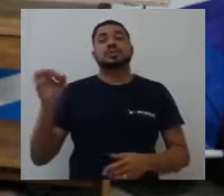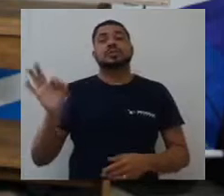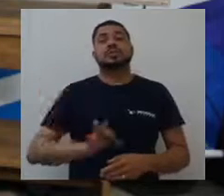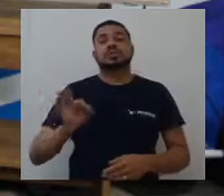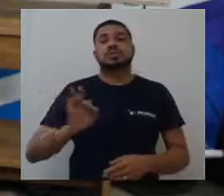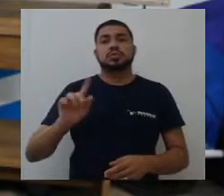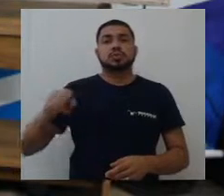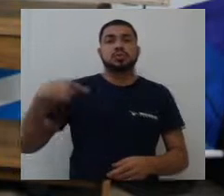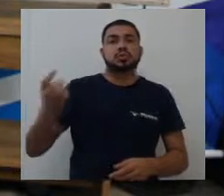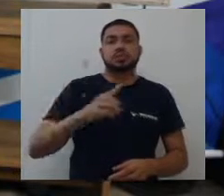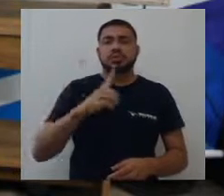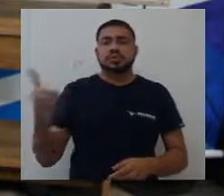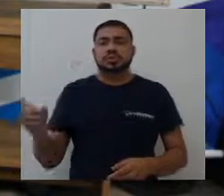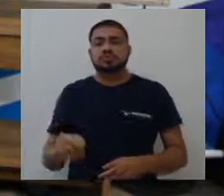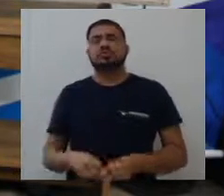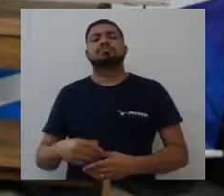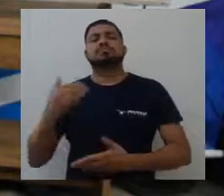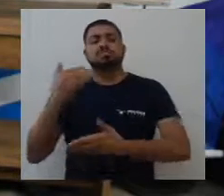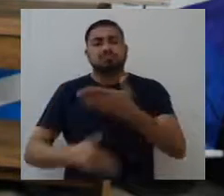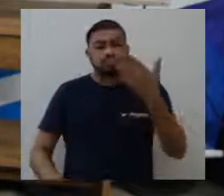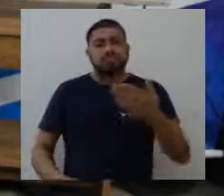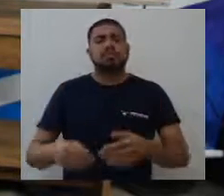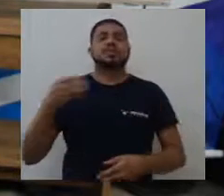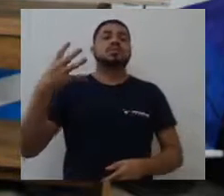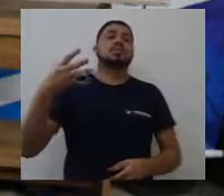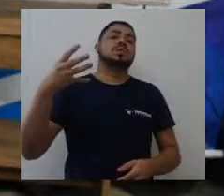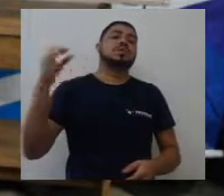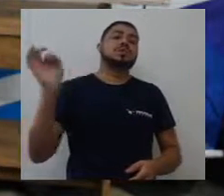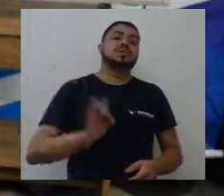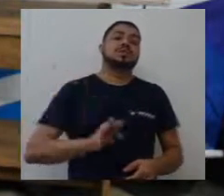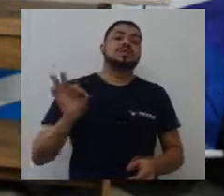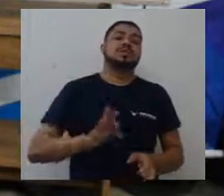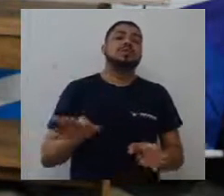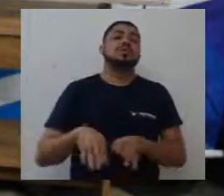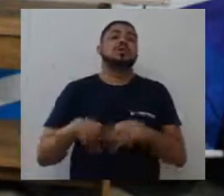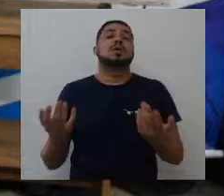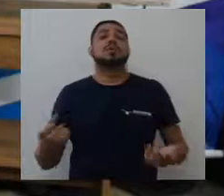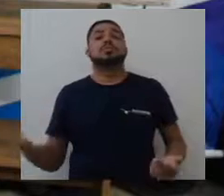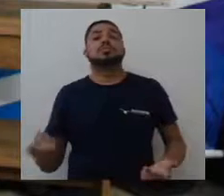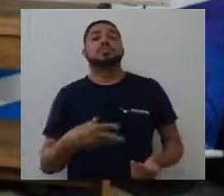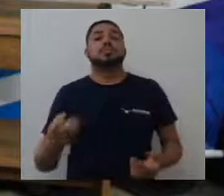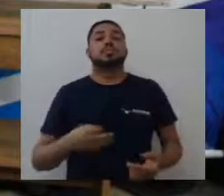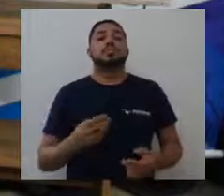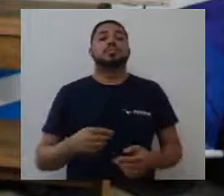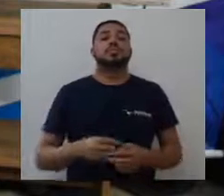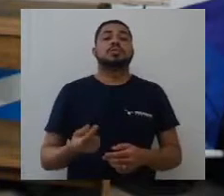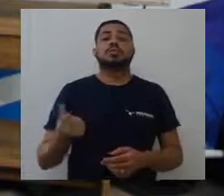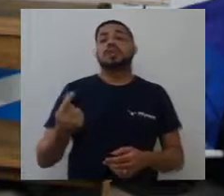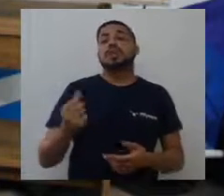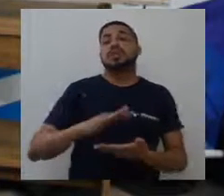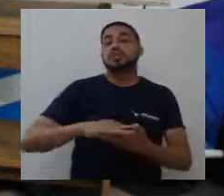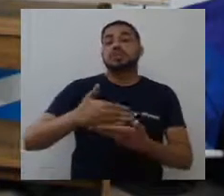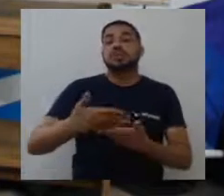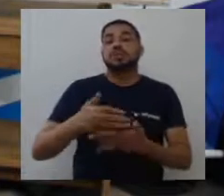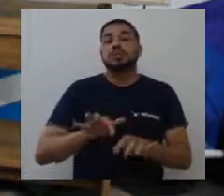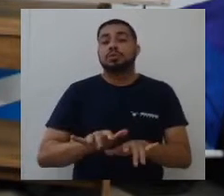No dia seguinte, ele concedeu novamente um desconto de 4%, qual o novo preço do notebook. Então, dessa forma, a gente vai